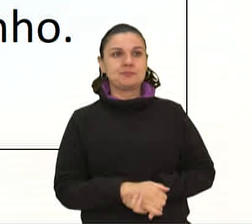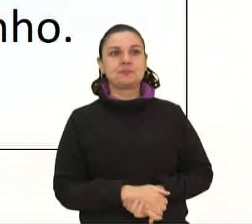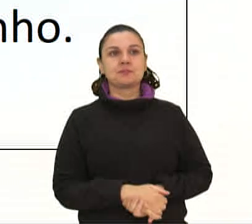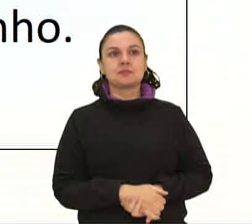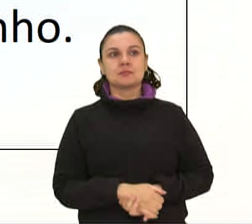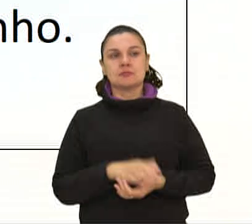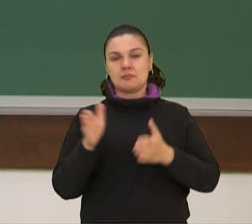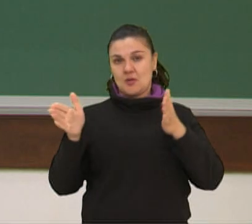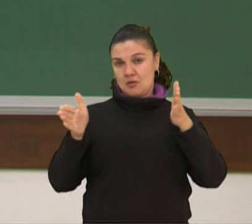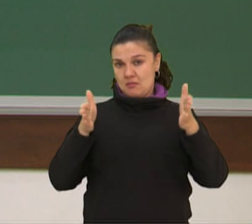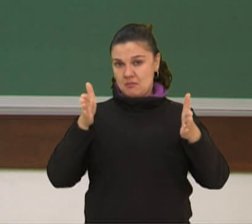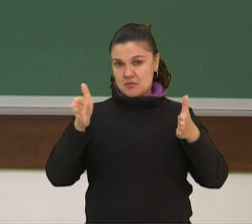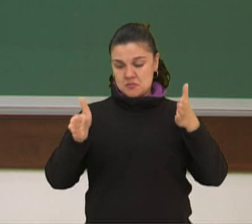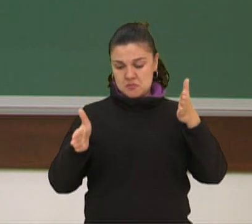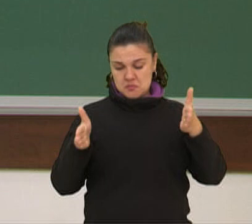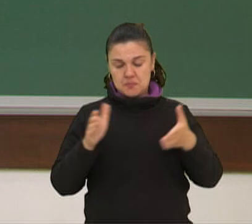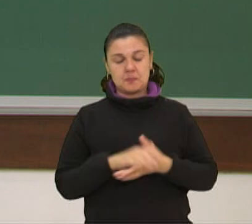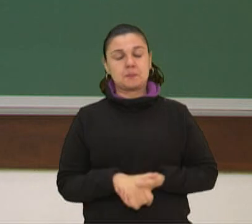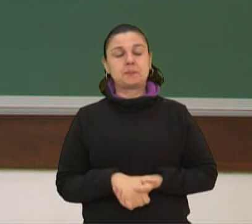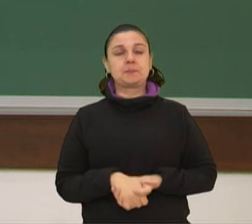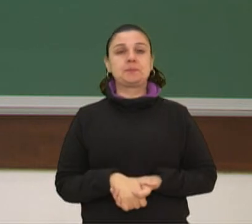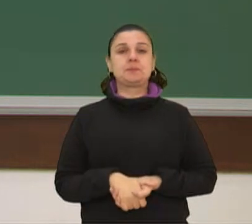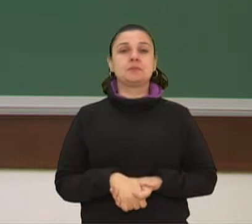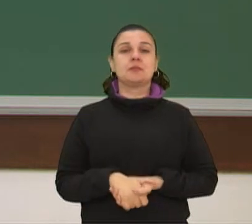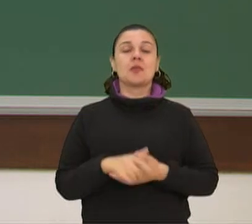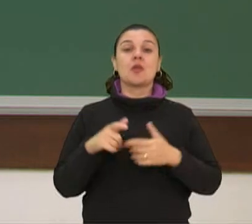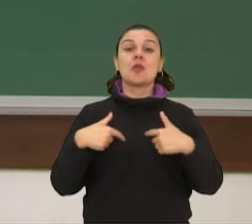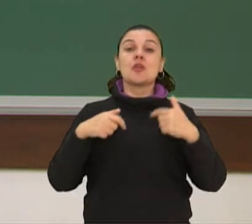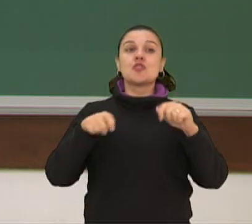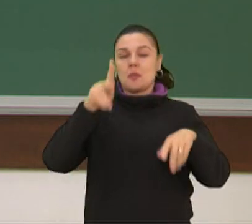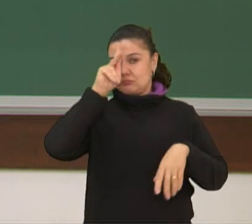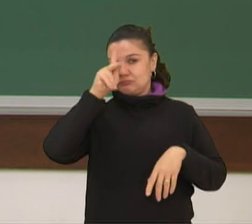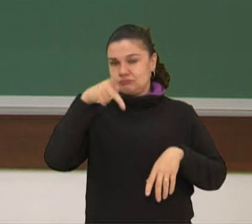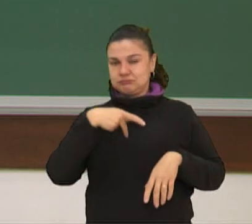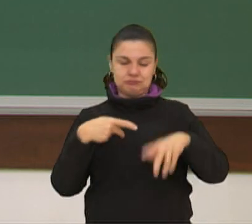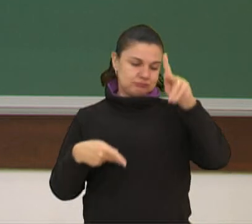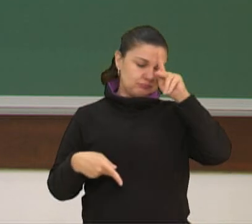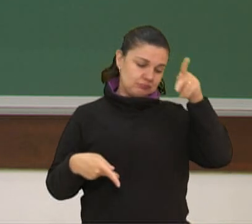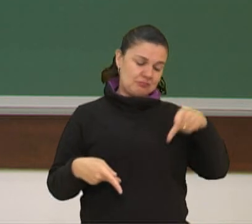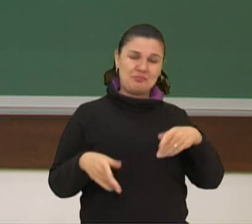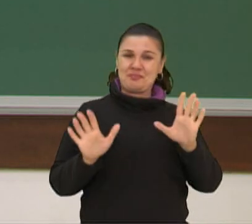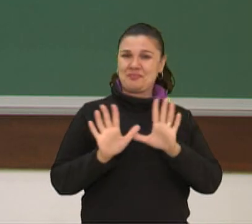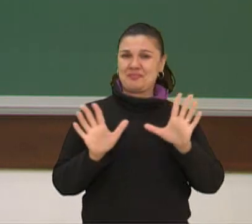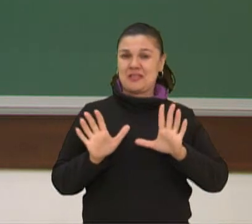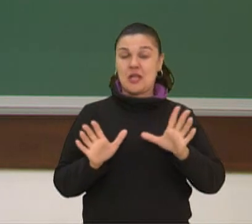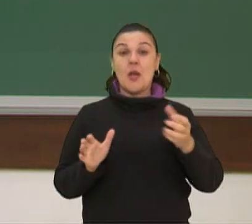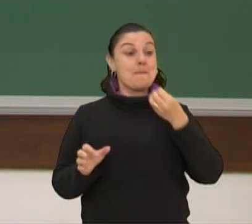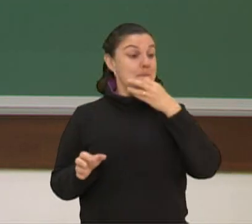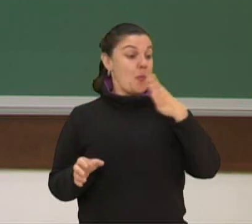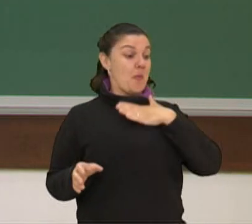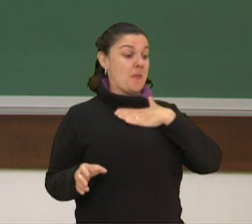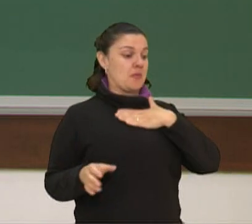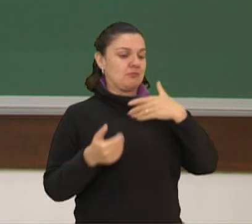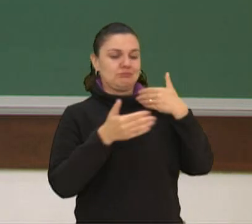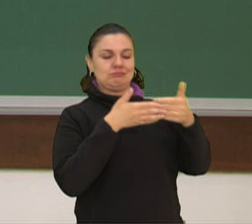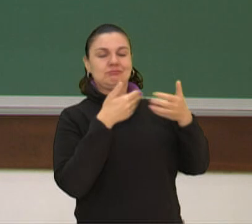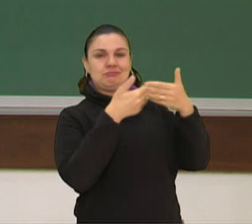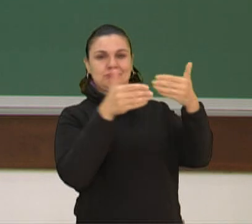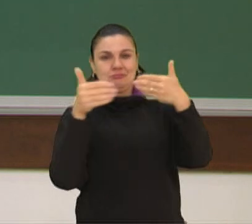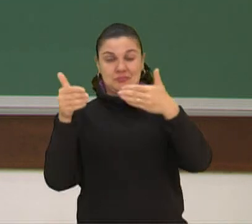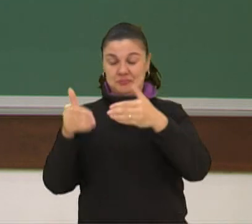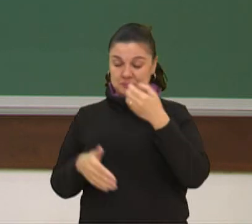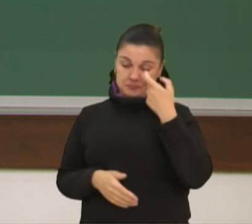a abelha. Ou, em outras palavras, priorizar o todo, o Estado, se beneficia o